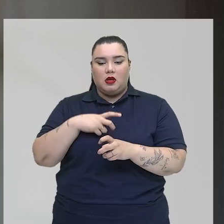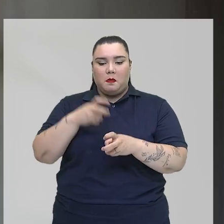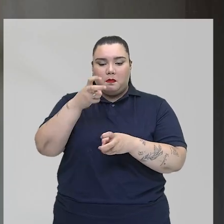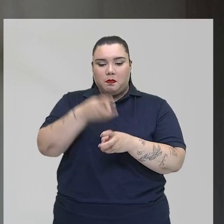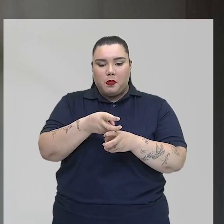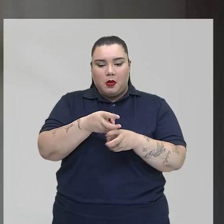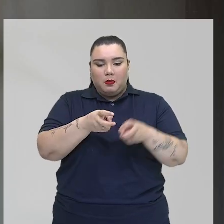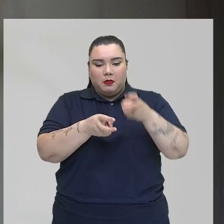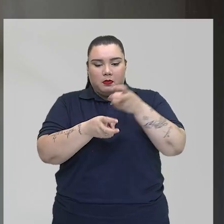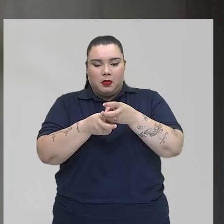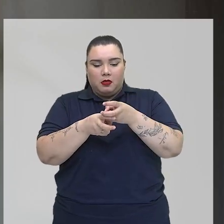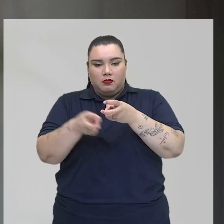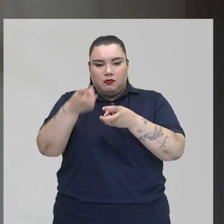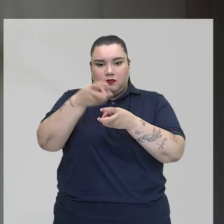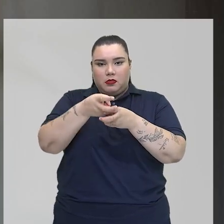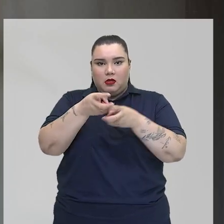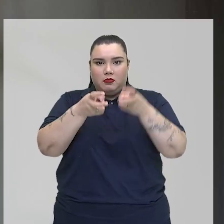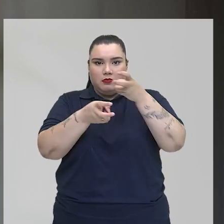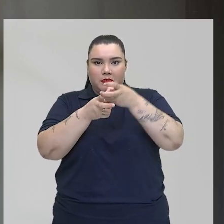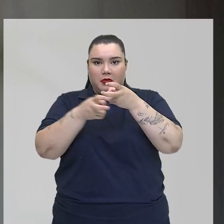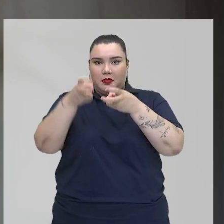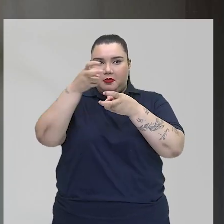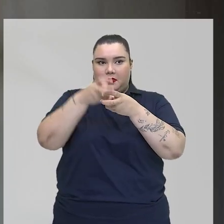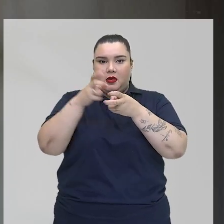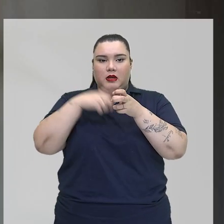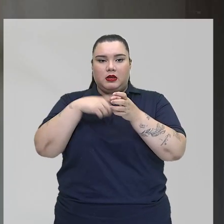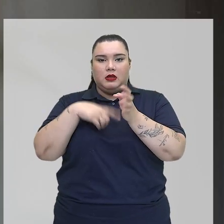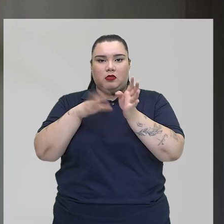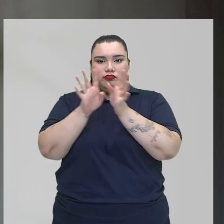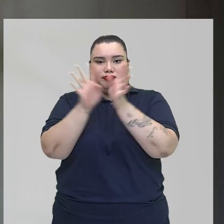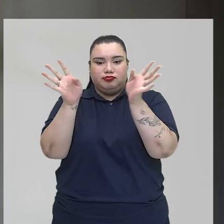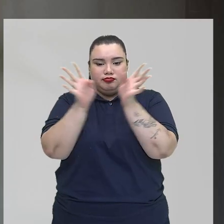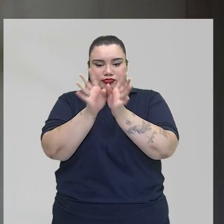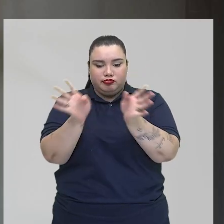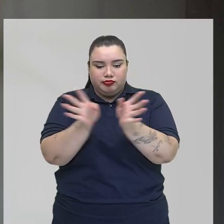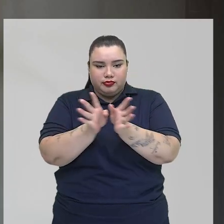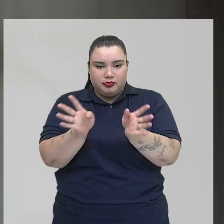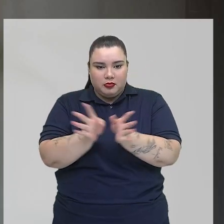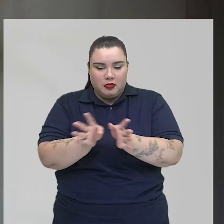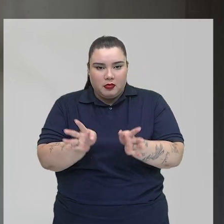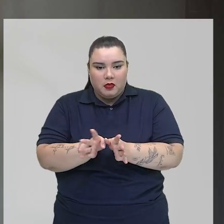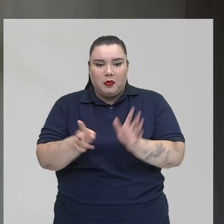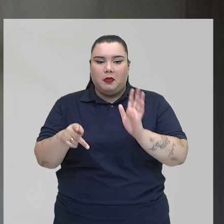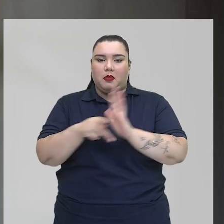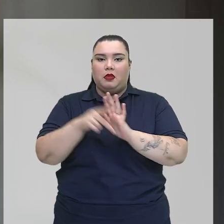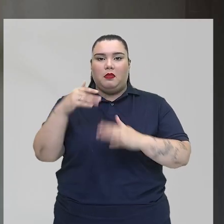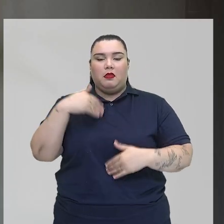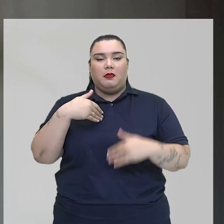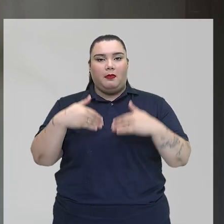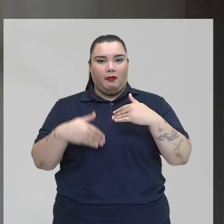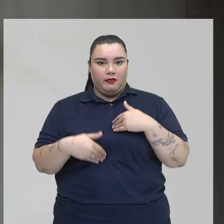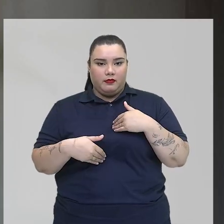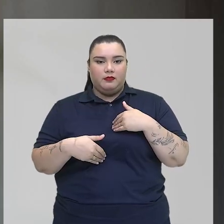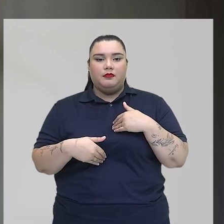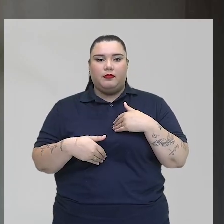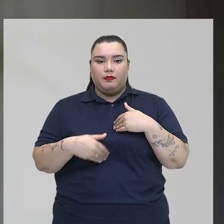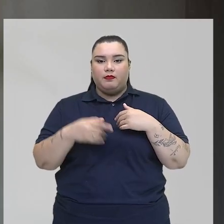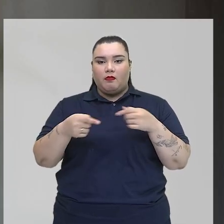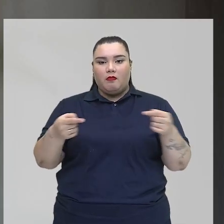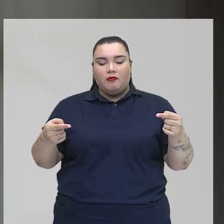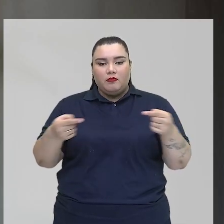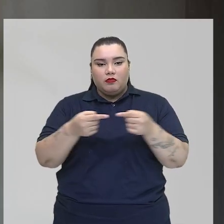cima da outra, que vai formar em um conjunto longilíneo, né? Justamente é uma estrutura que